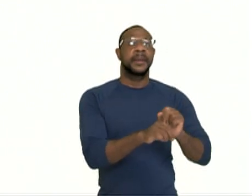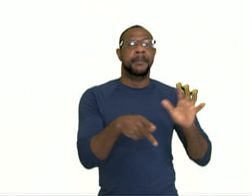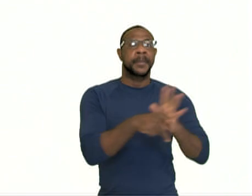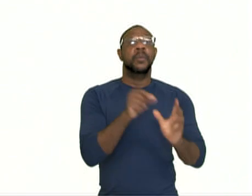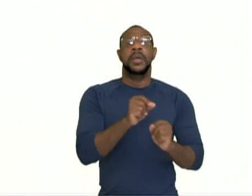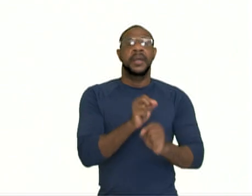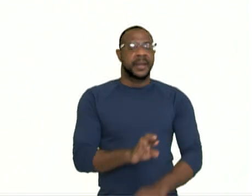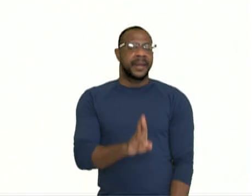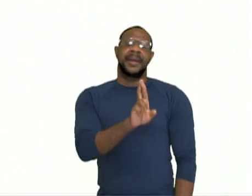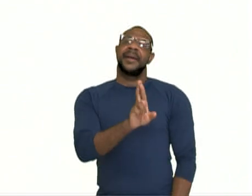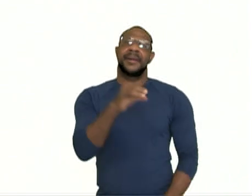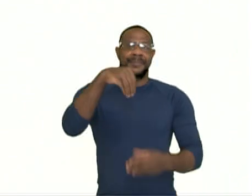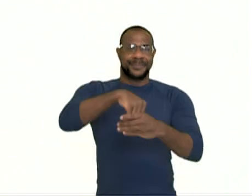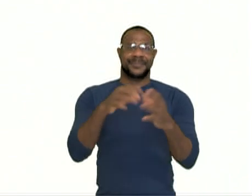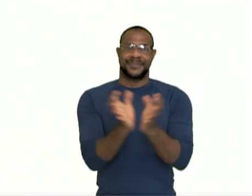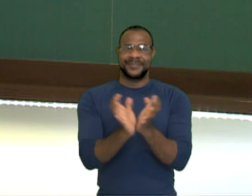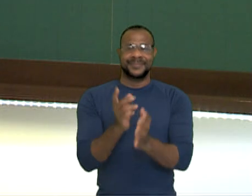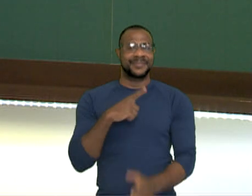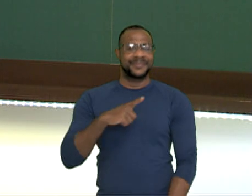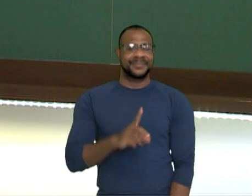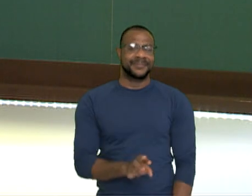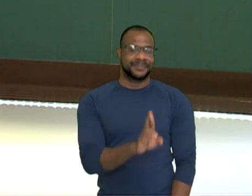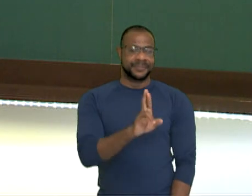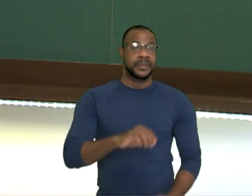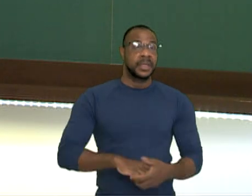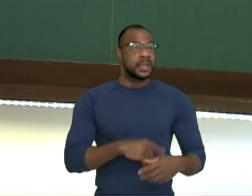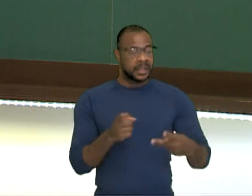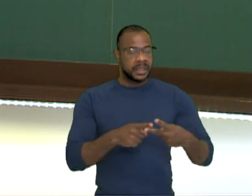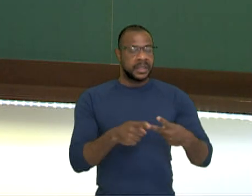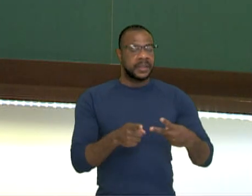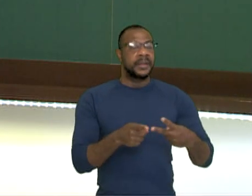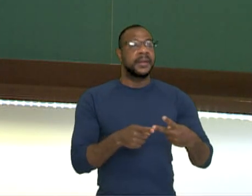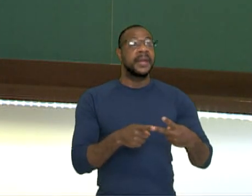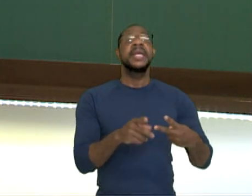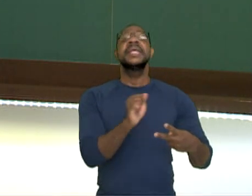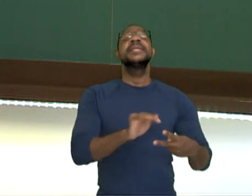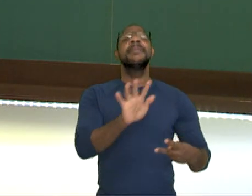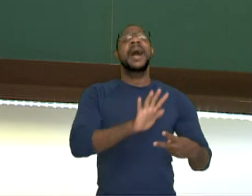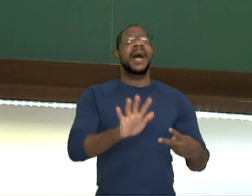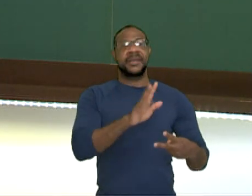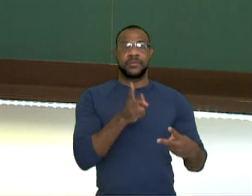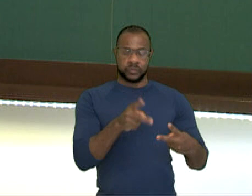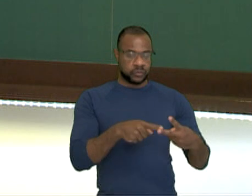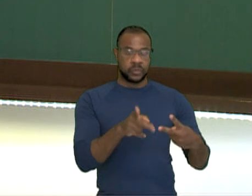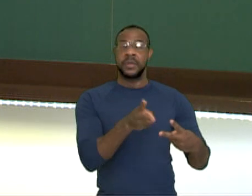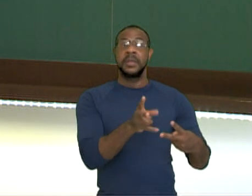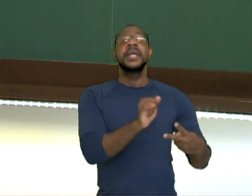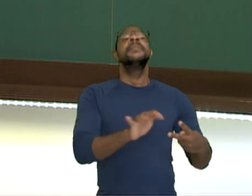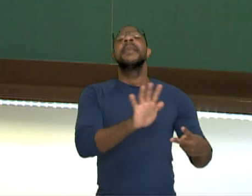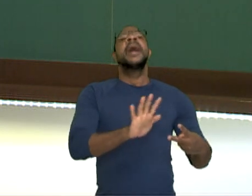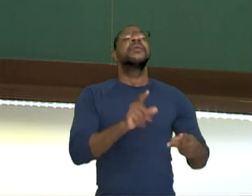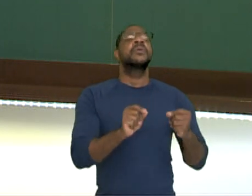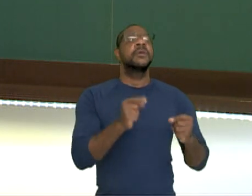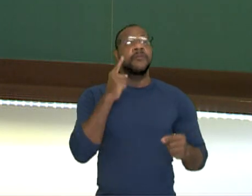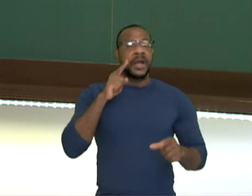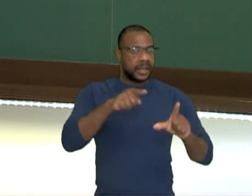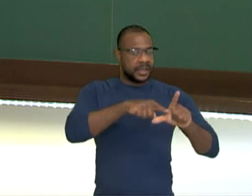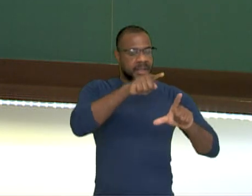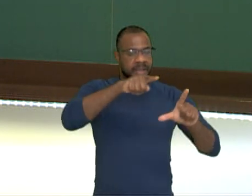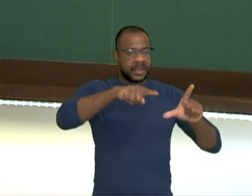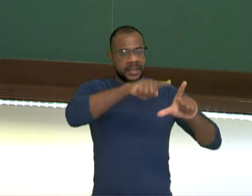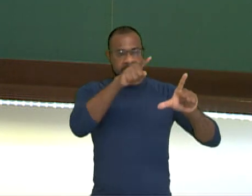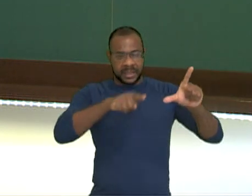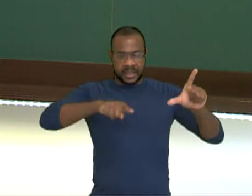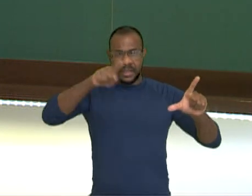pertence a conjuntos dos números reais. E a minha imagem? Aí sim, eu vou lá no gráfico e vou colocar com uma